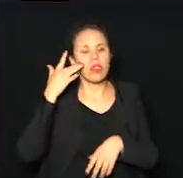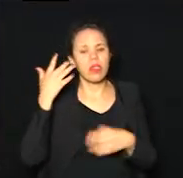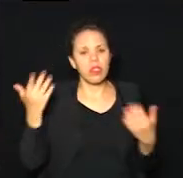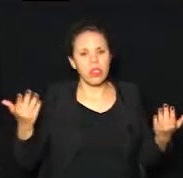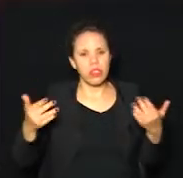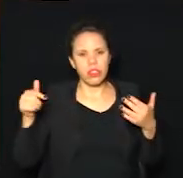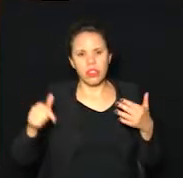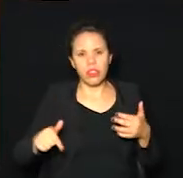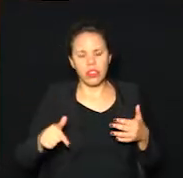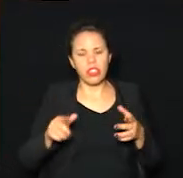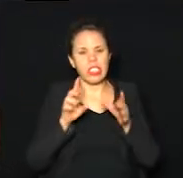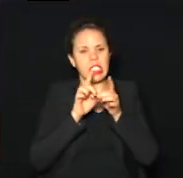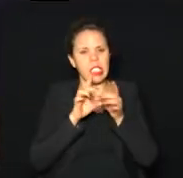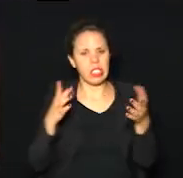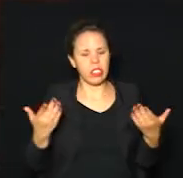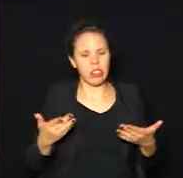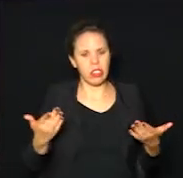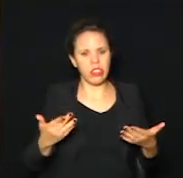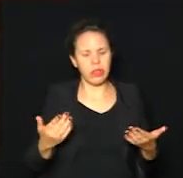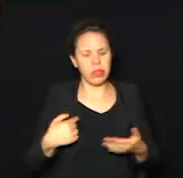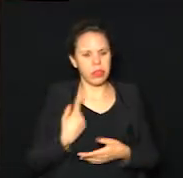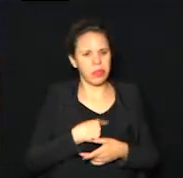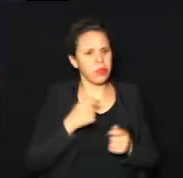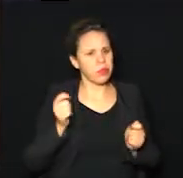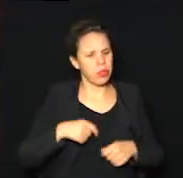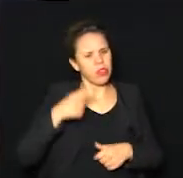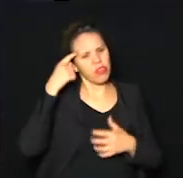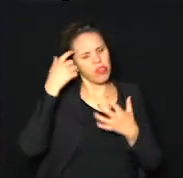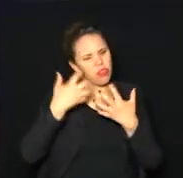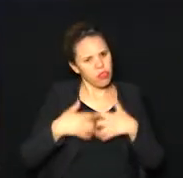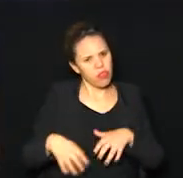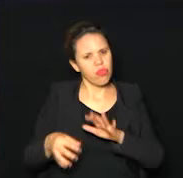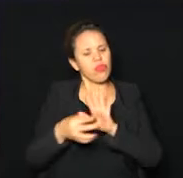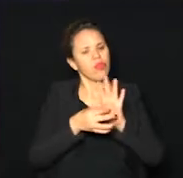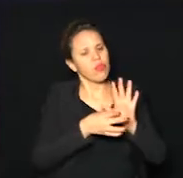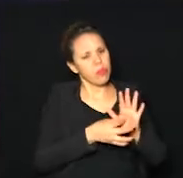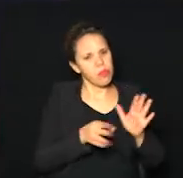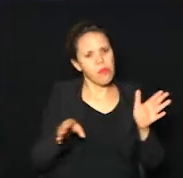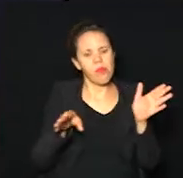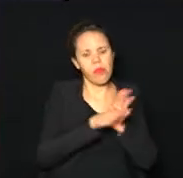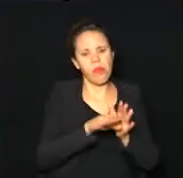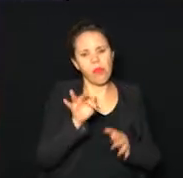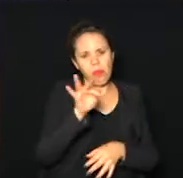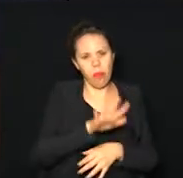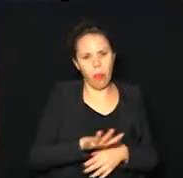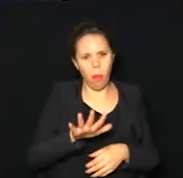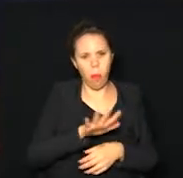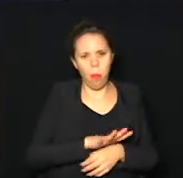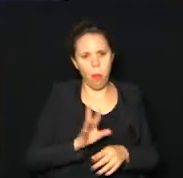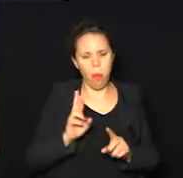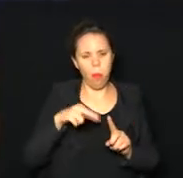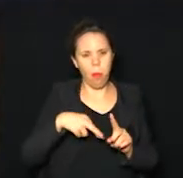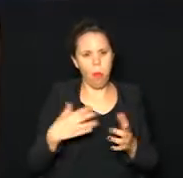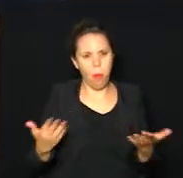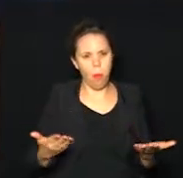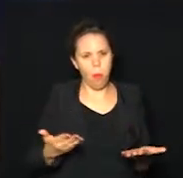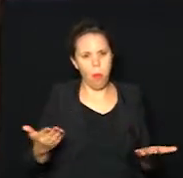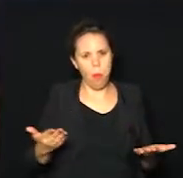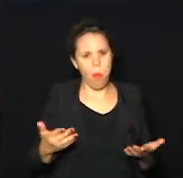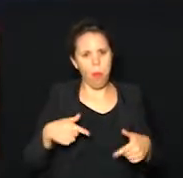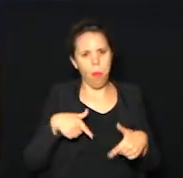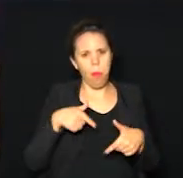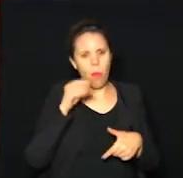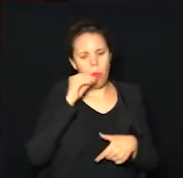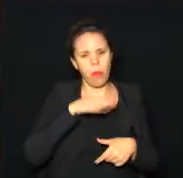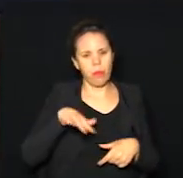essa, democrática, onde a gente pode se expor, a gente pode chegar como federação, que representa hoje os